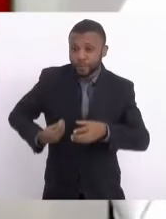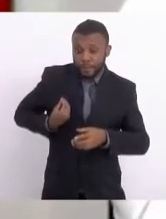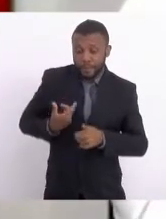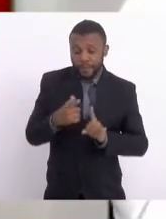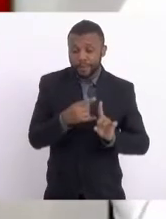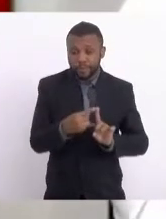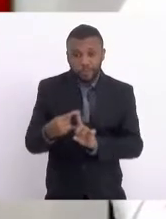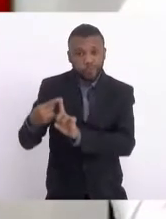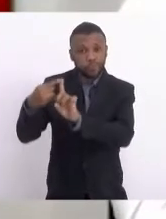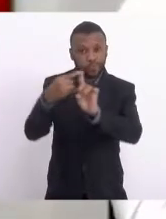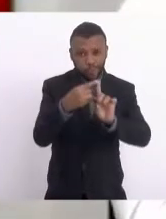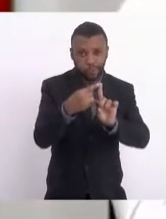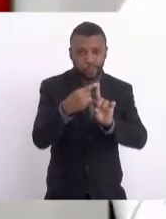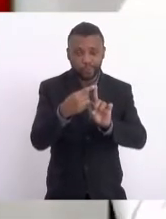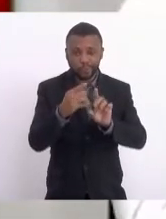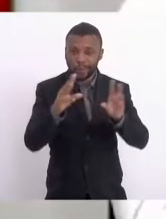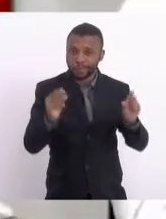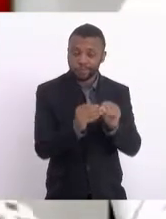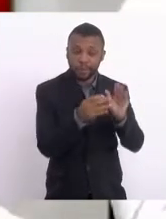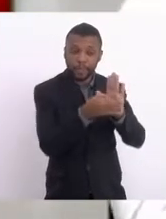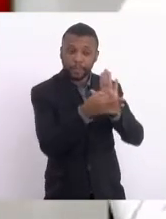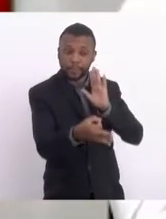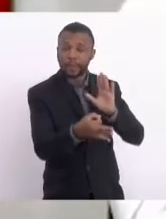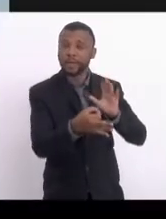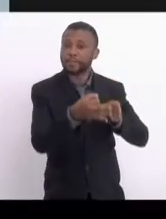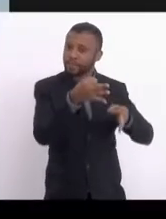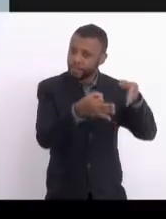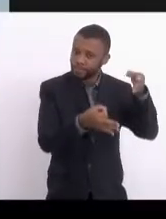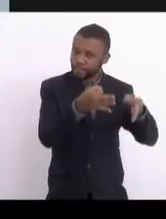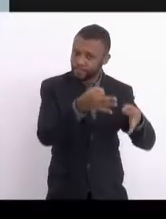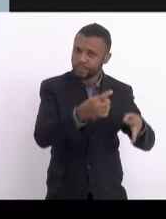pela Comissão de Constituição e Justiça, deputado Márcio Pacheco.